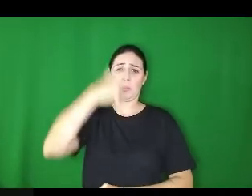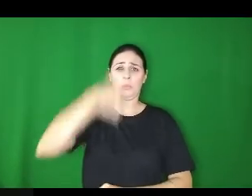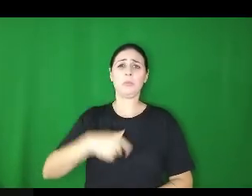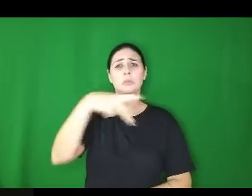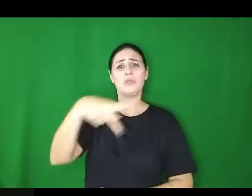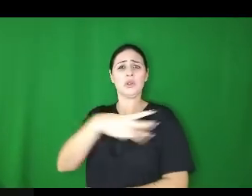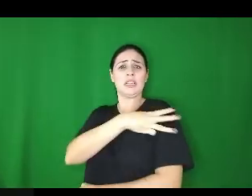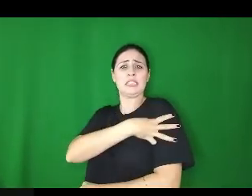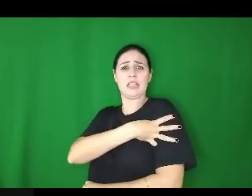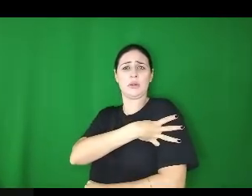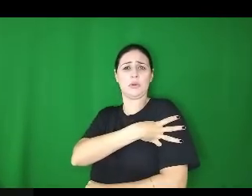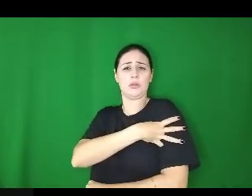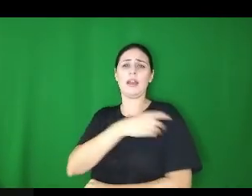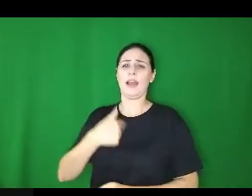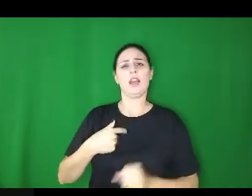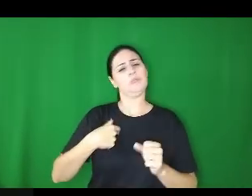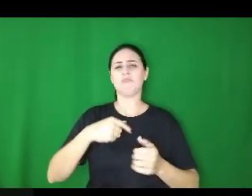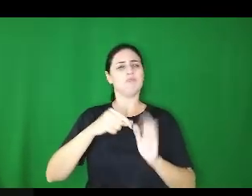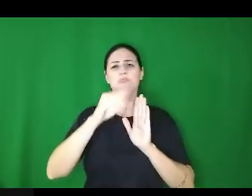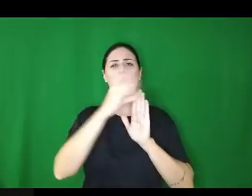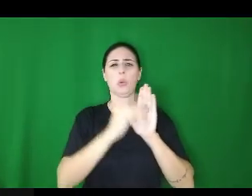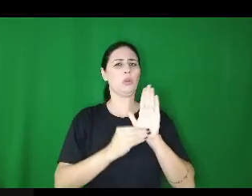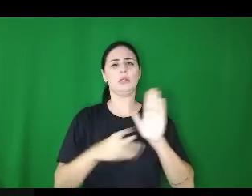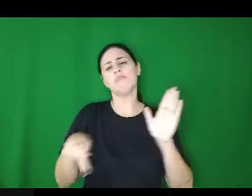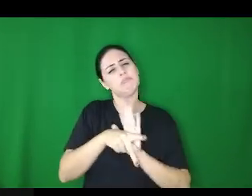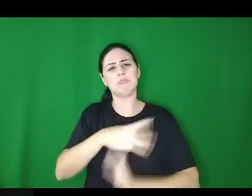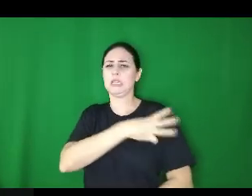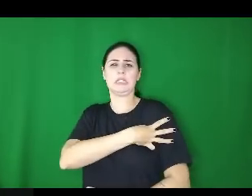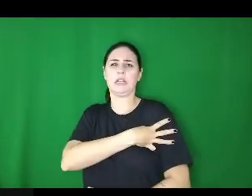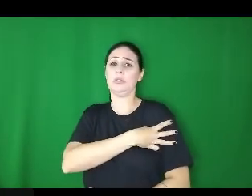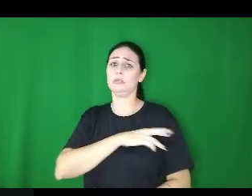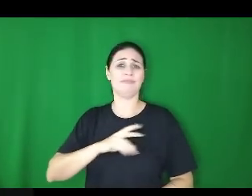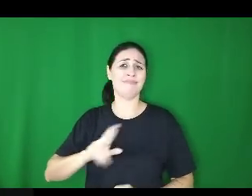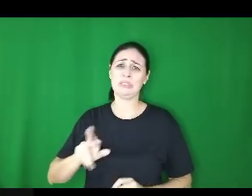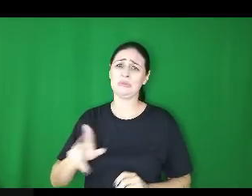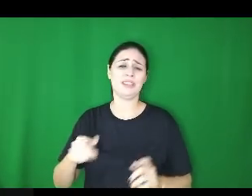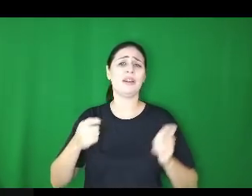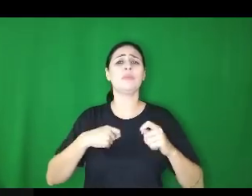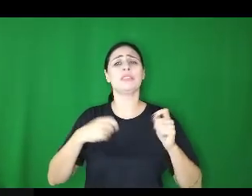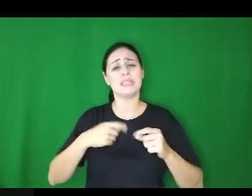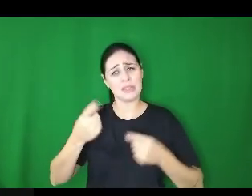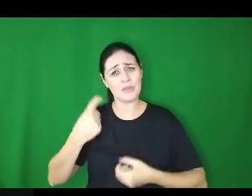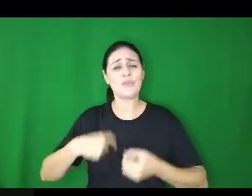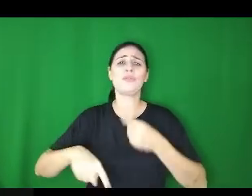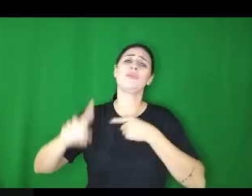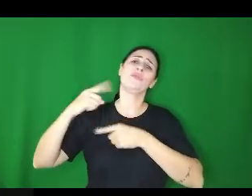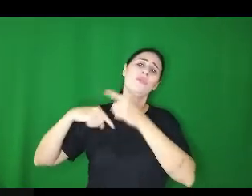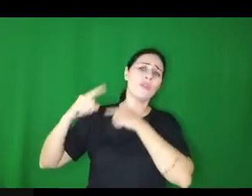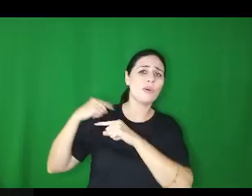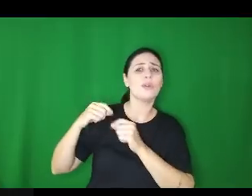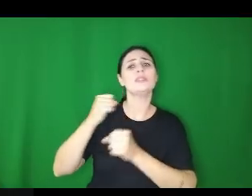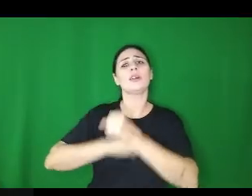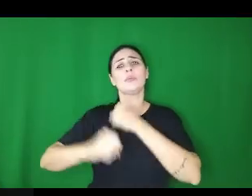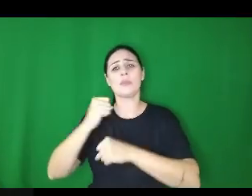assunto, né? Há uma necessidade de flexibilização curricular. Não tem como alinhar sem